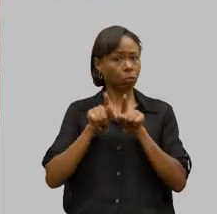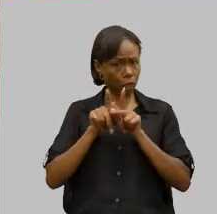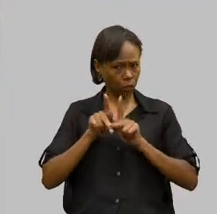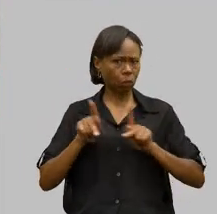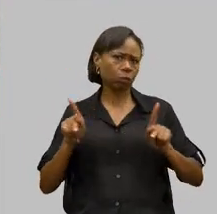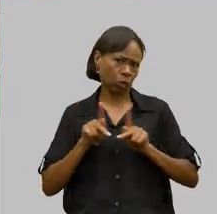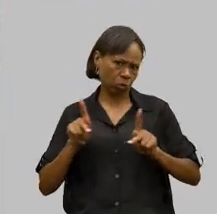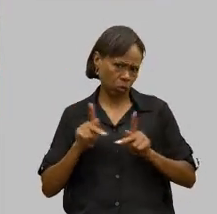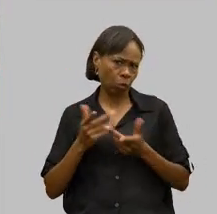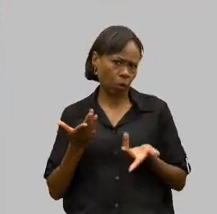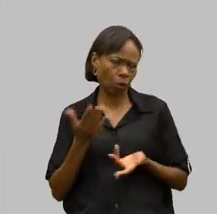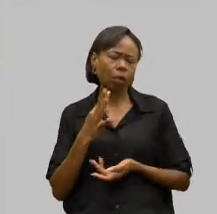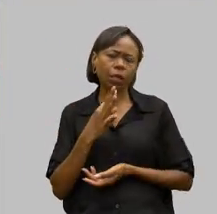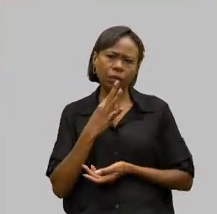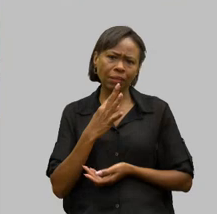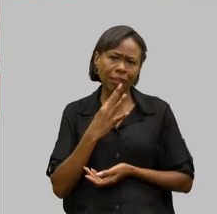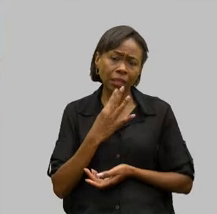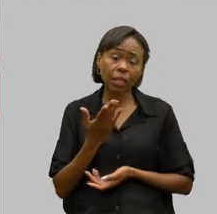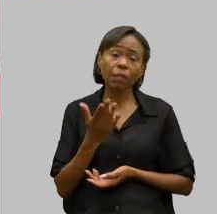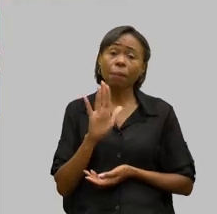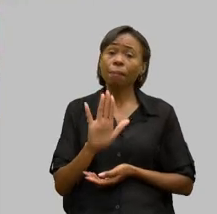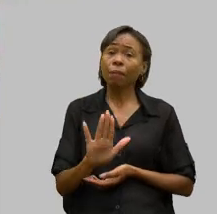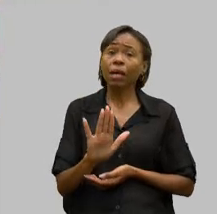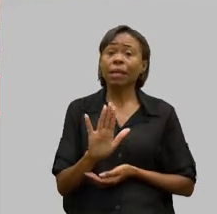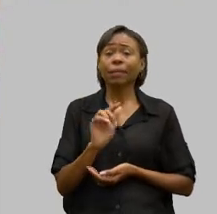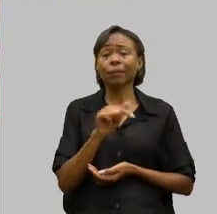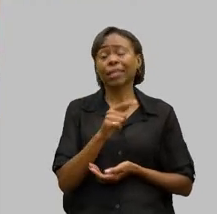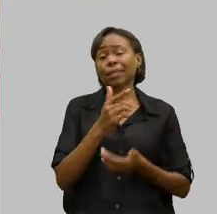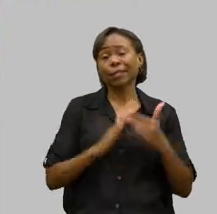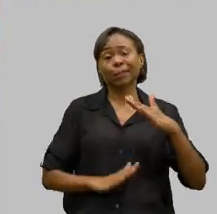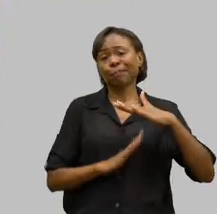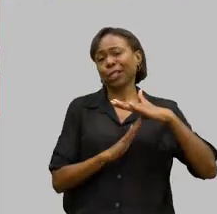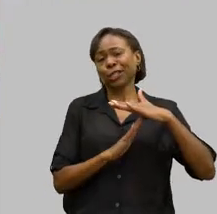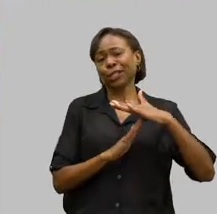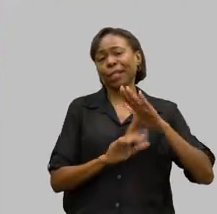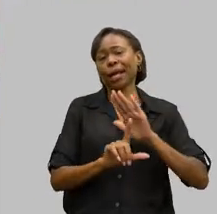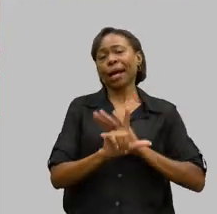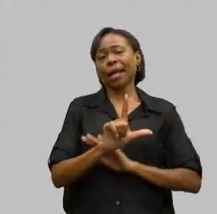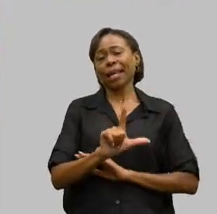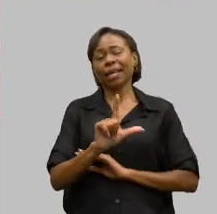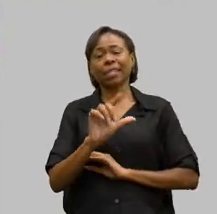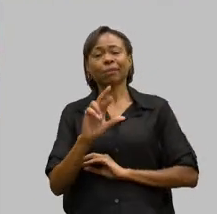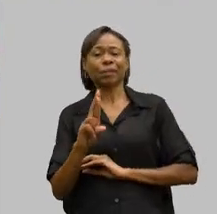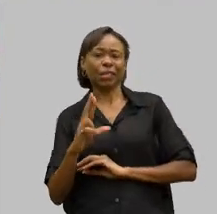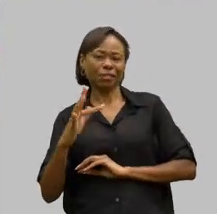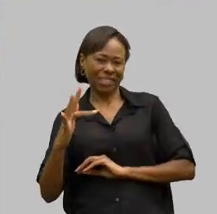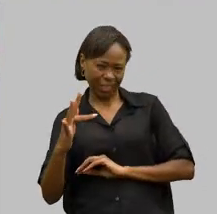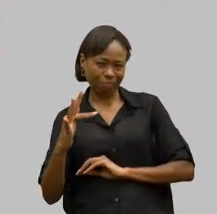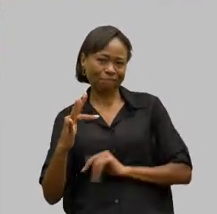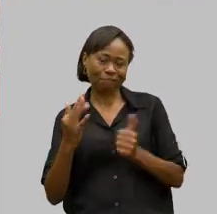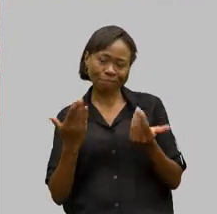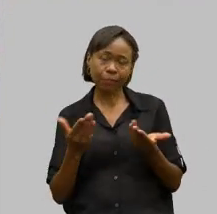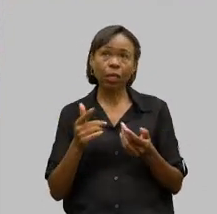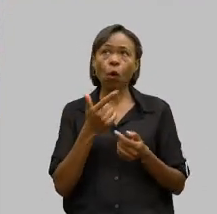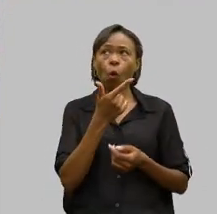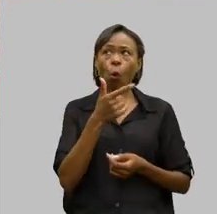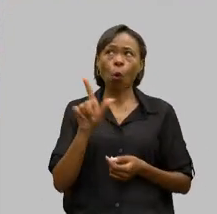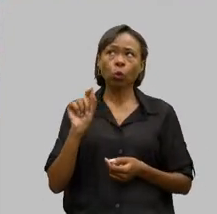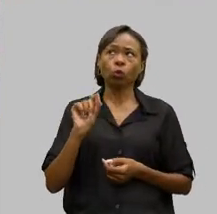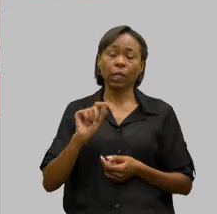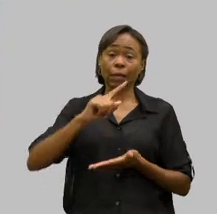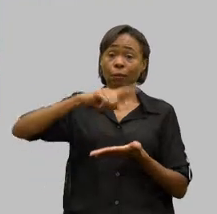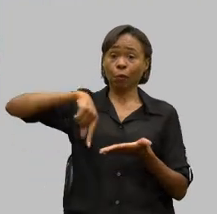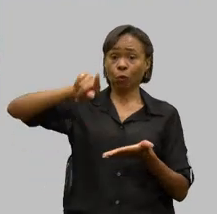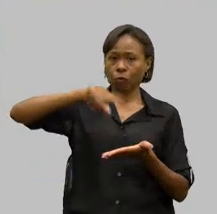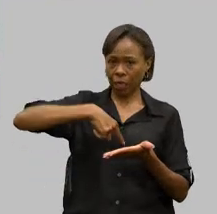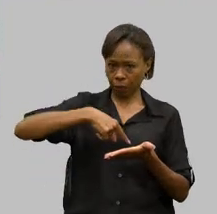gente sabe, mas com a limitação da lei de responsabilidade fiscal, a gente não pode mexer. Referente ao veto, governador. Hoje, a nova lei do